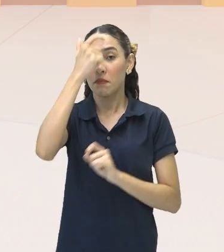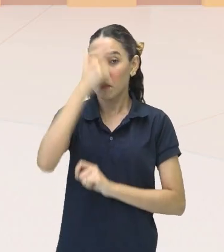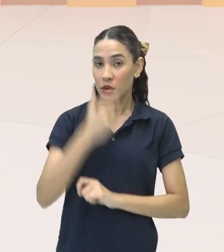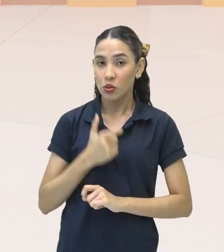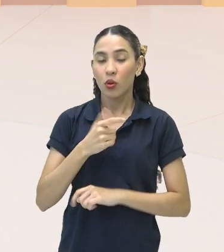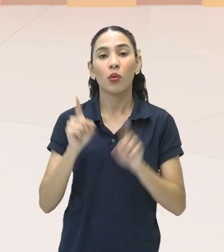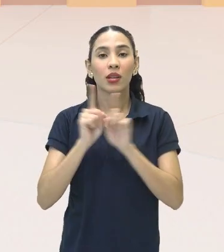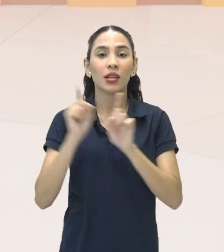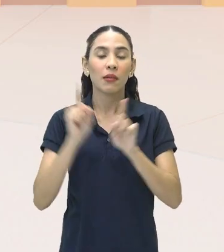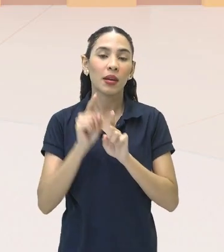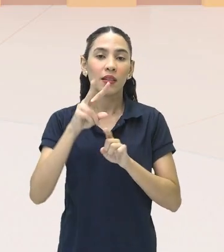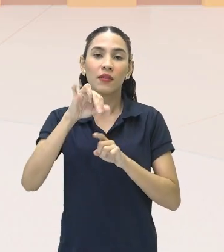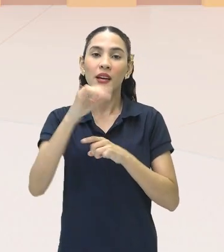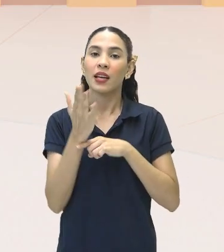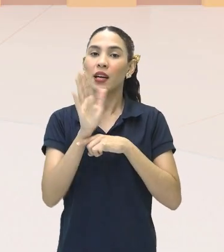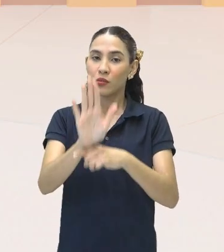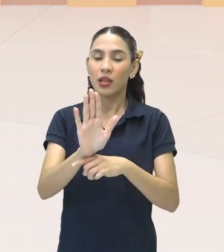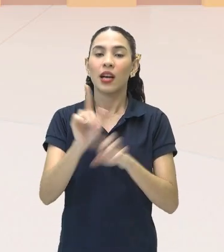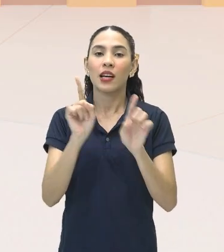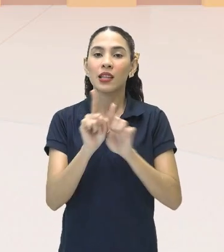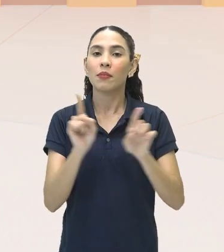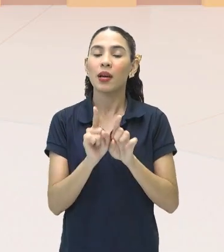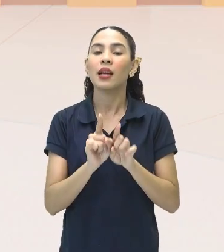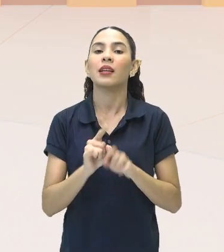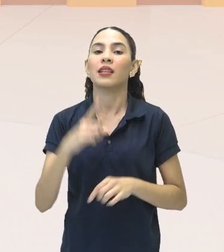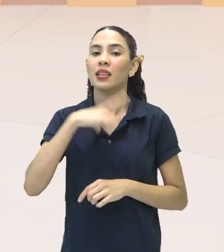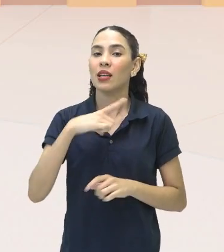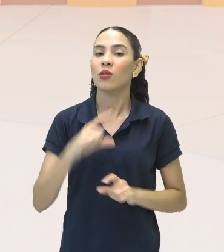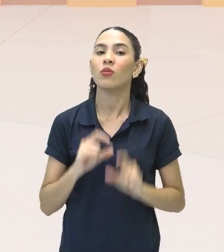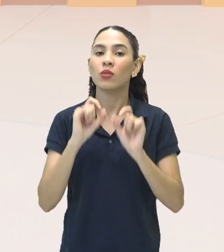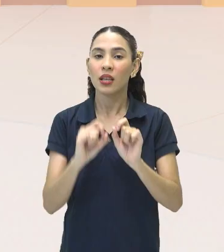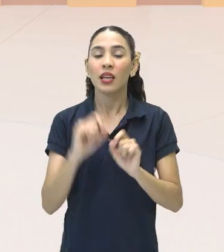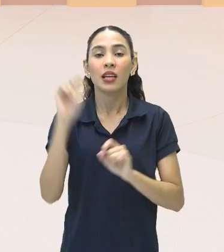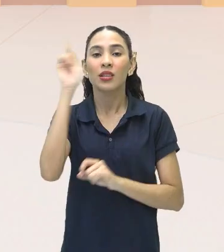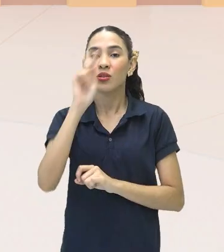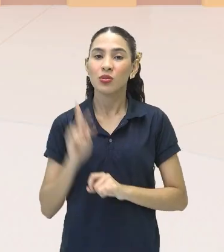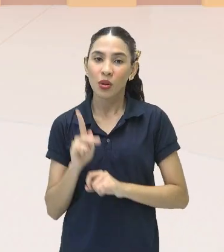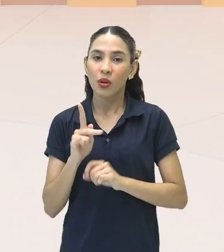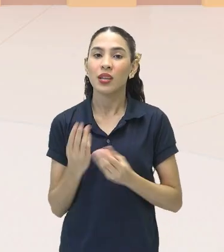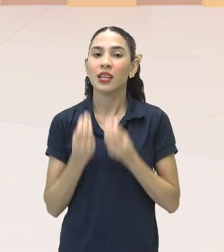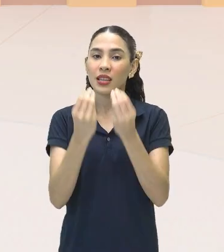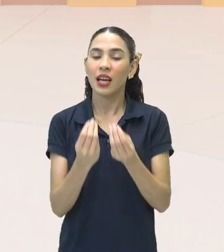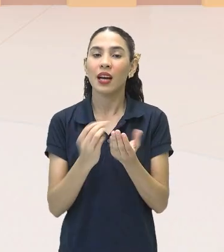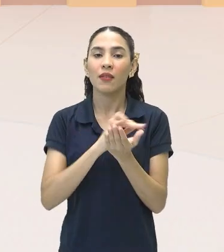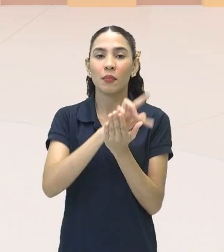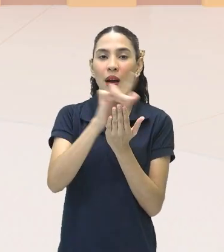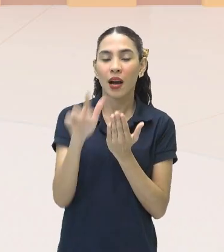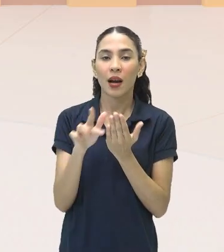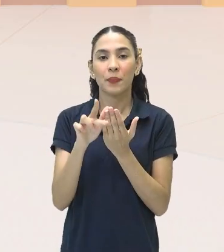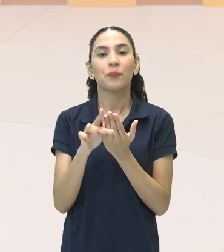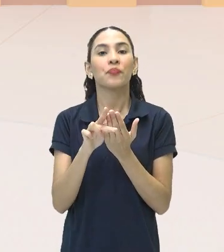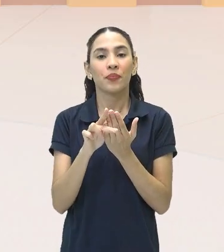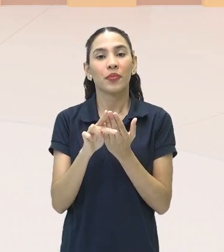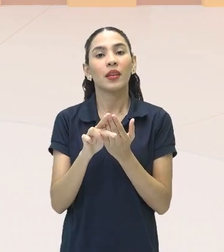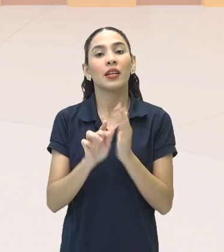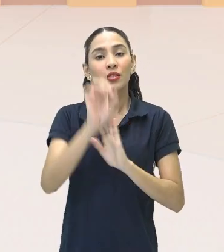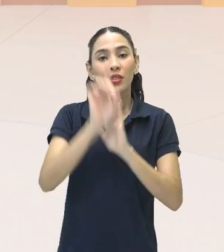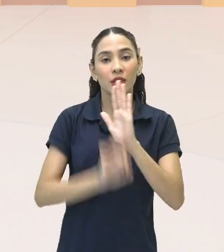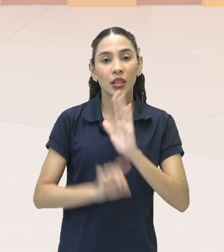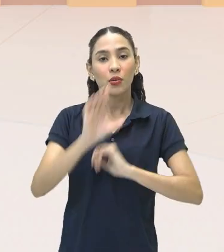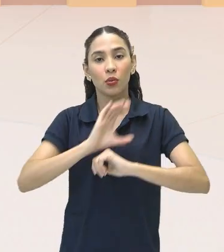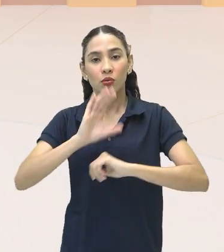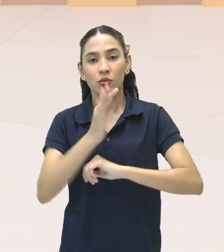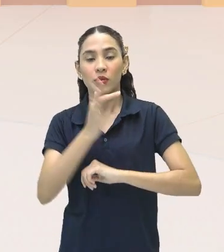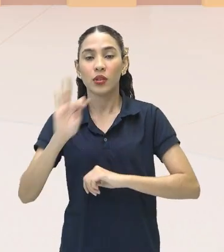pessoa e auxilia, né, a dar existência histórica a esses dois fundamentos constitucionais, que é a questão